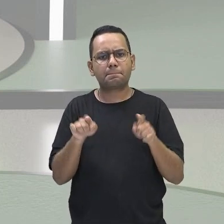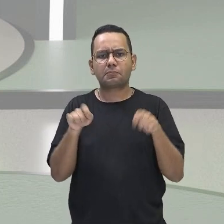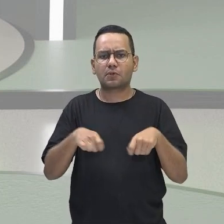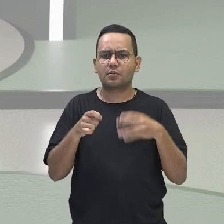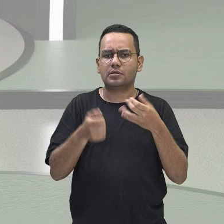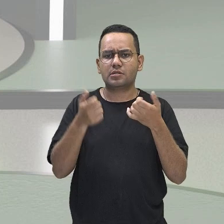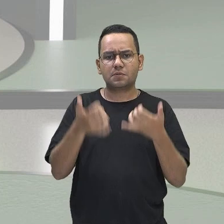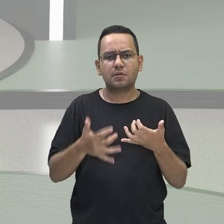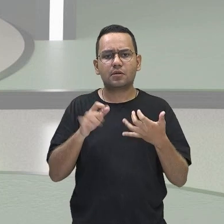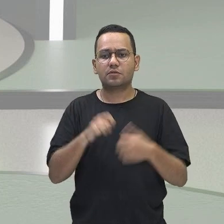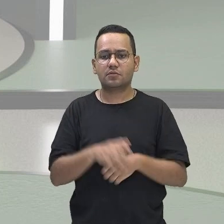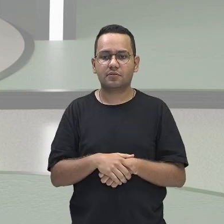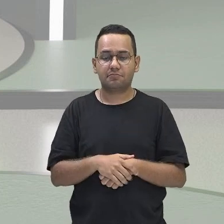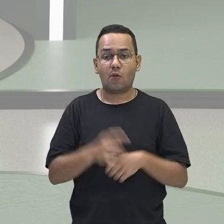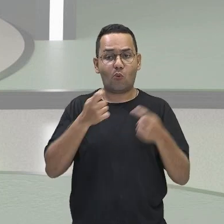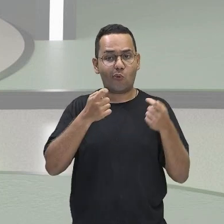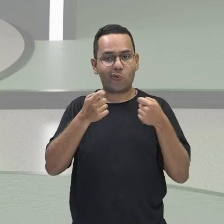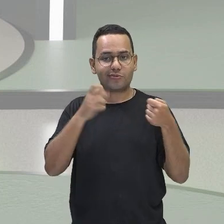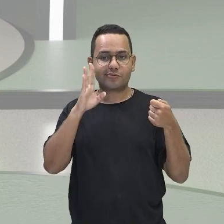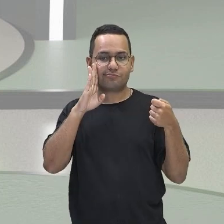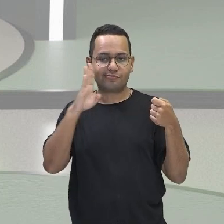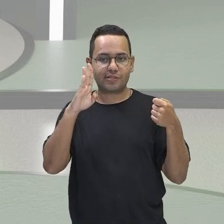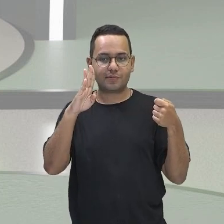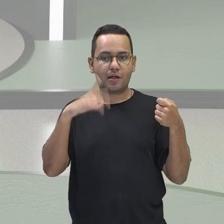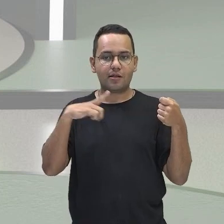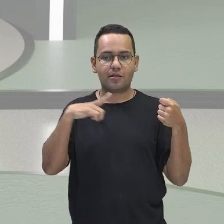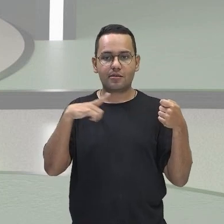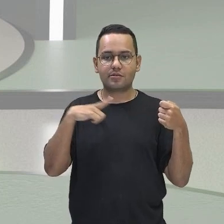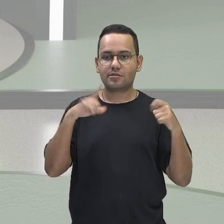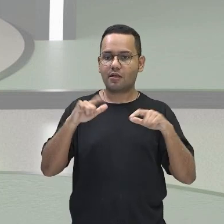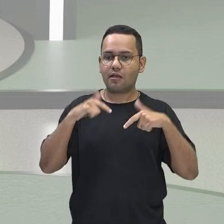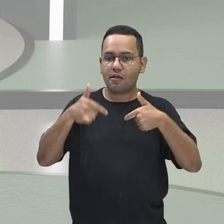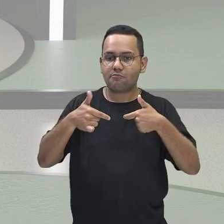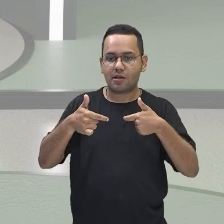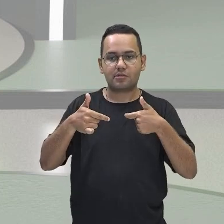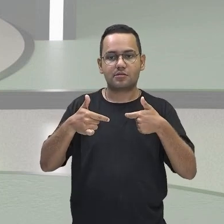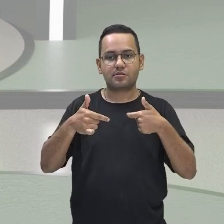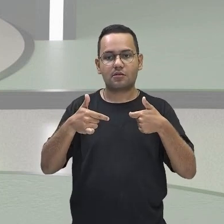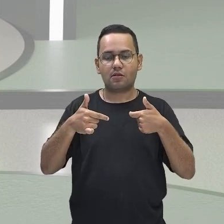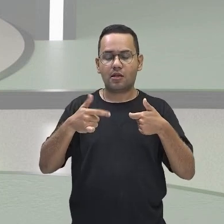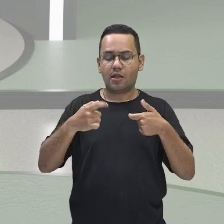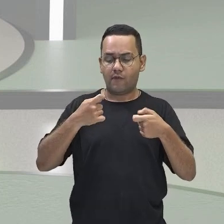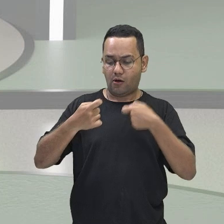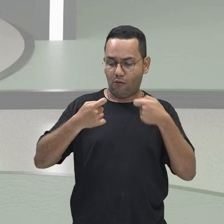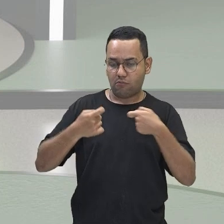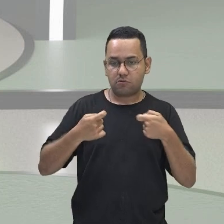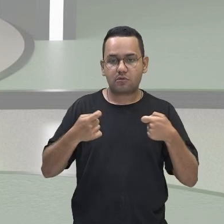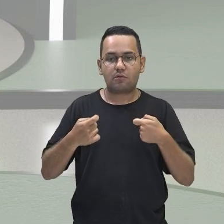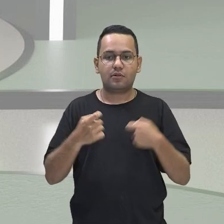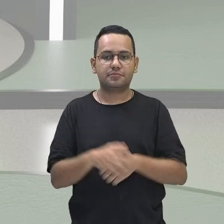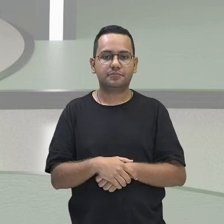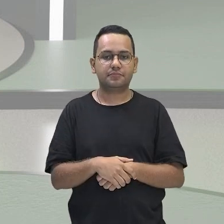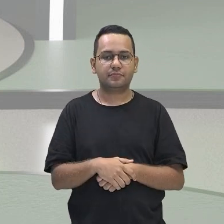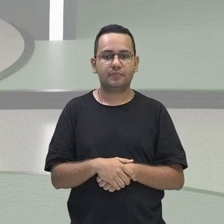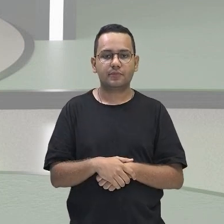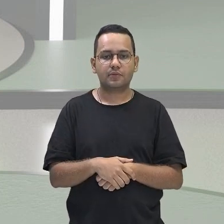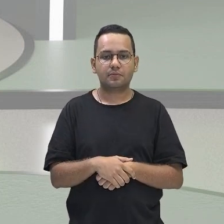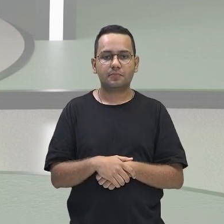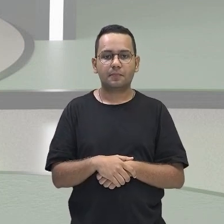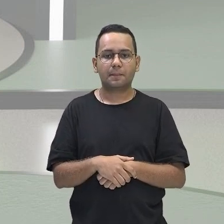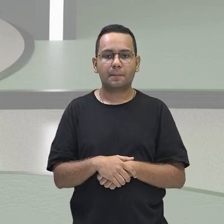central de comando, que coordena todas as atividades do nosso corpo e é protegido por